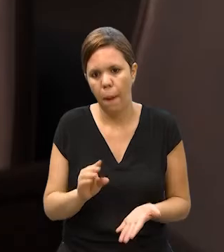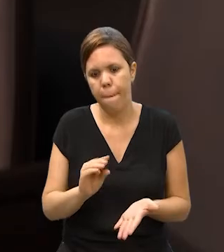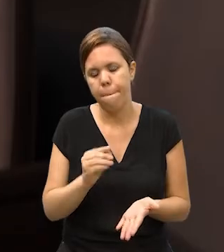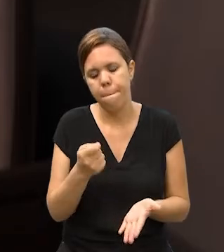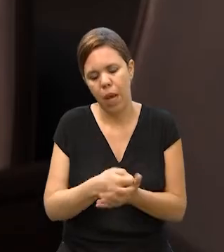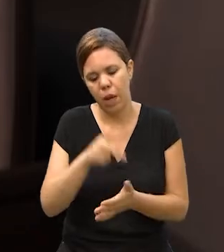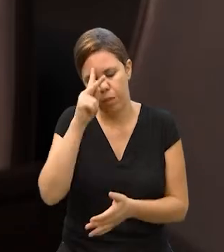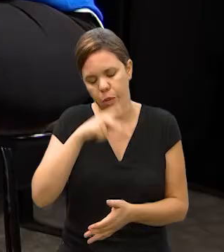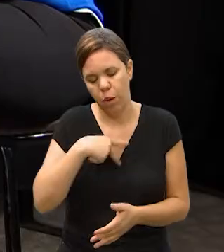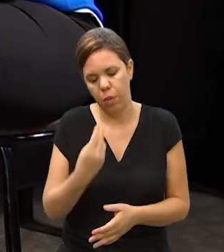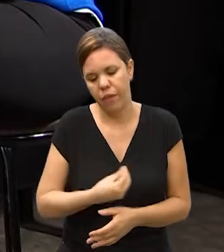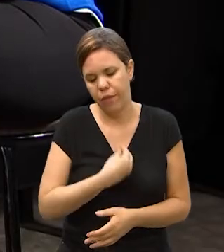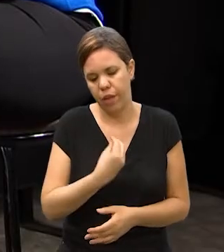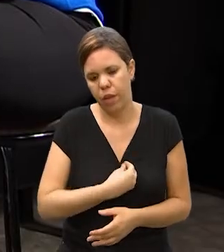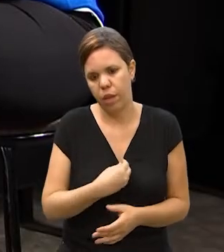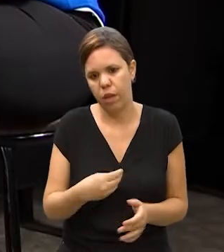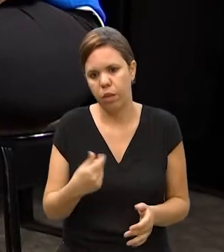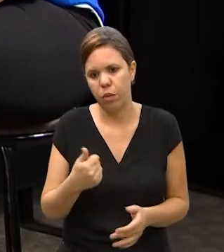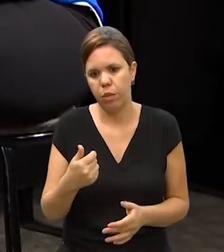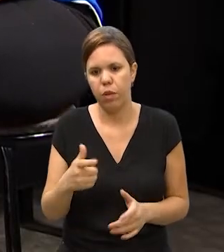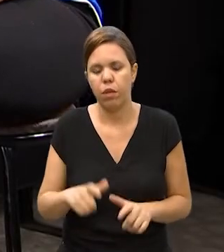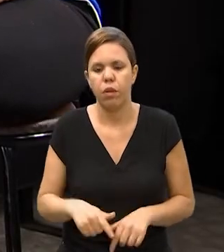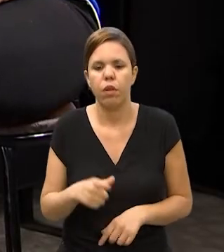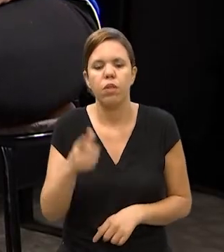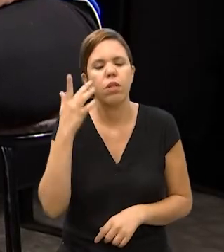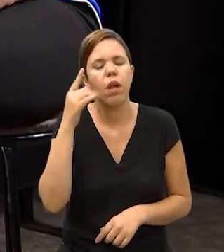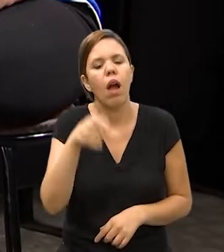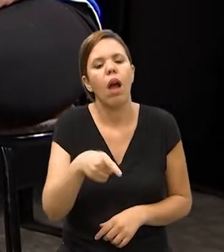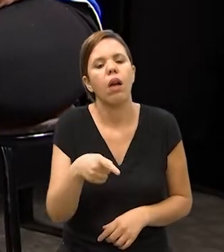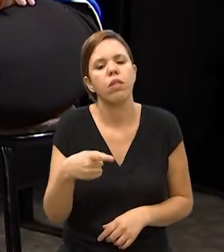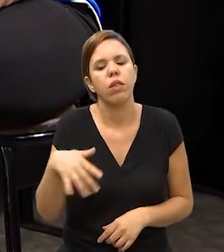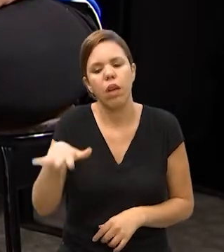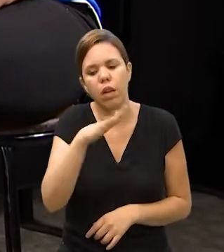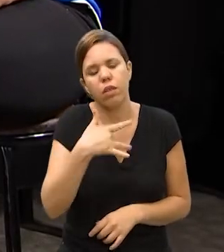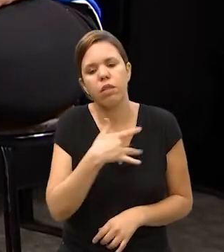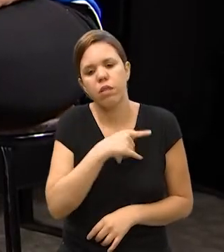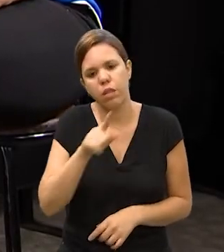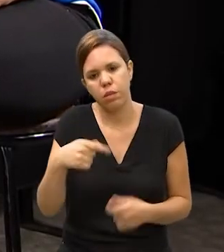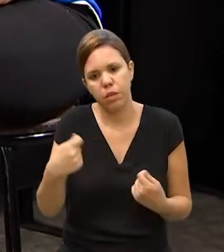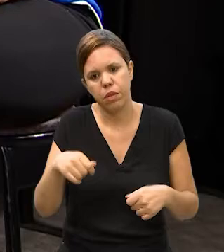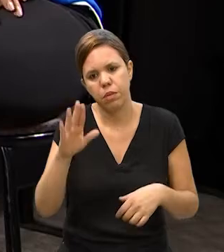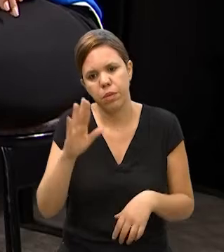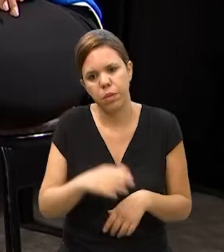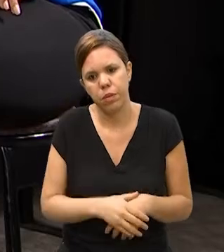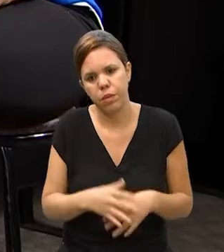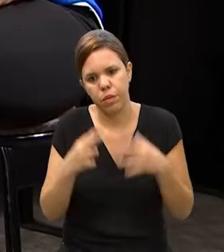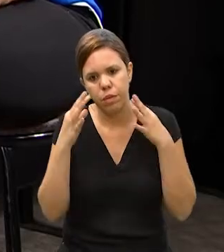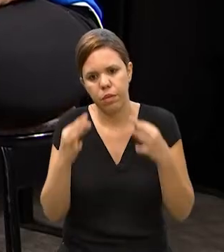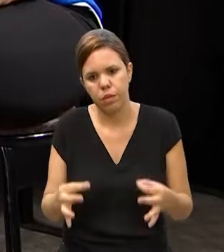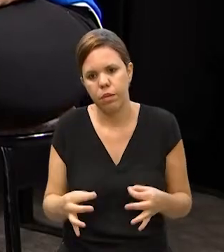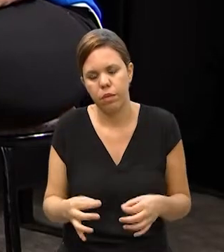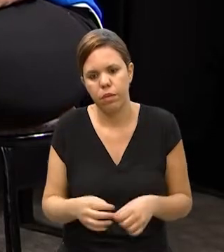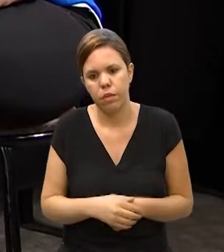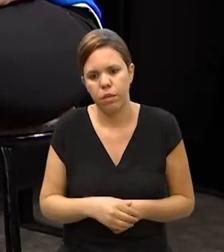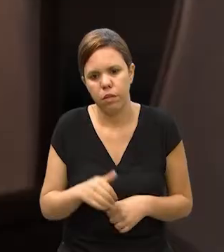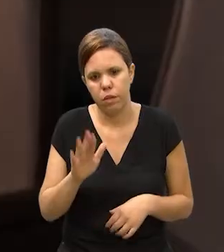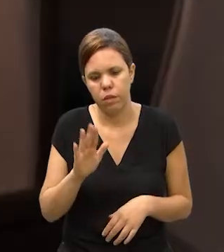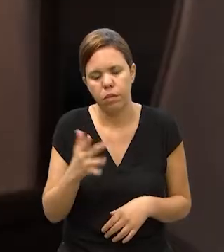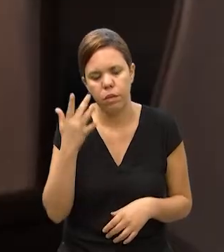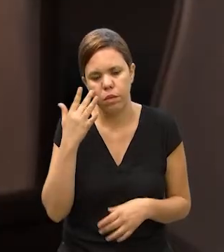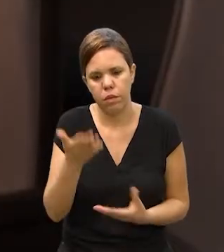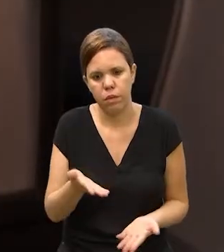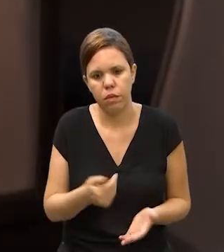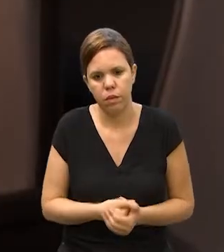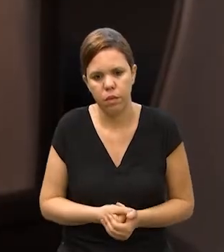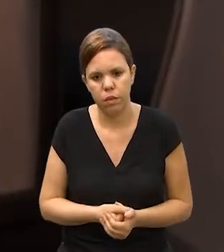Porque a vida é em primeiro lugar. Para o senhor, a área da saúde aqui na cidade precisa de bastante atenção, ainda precisa de mais?